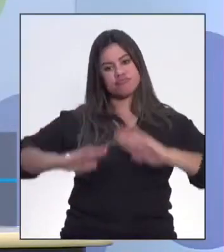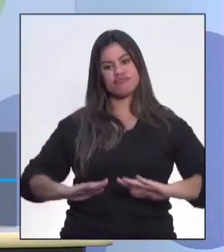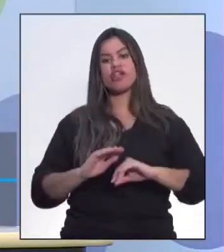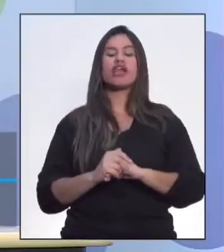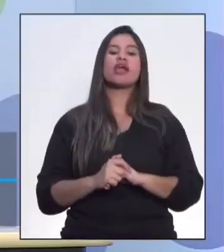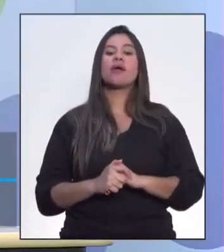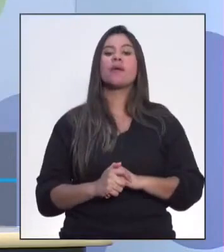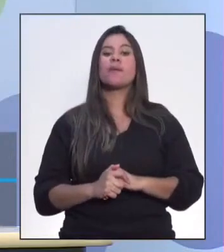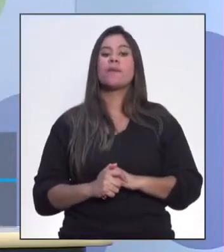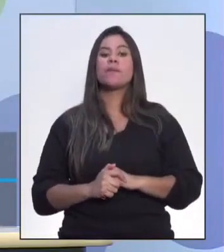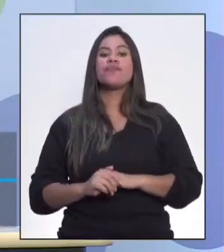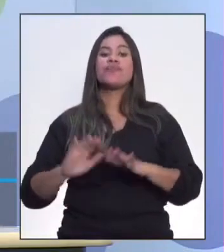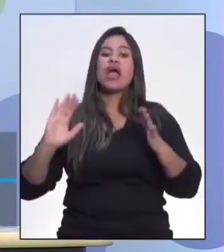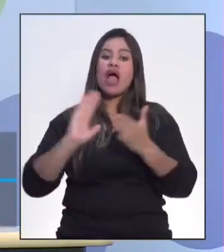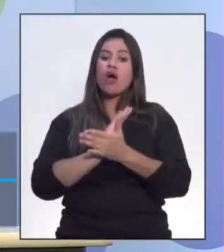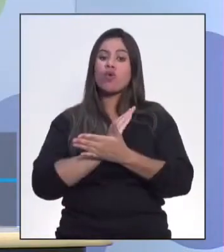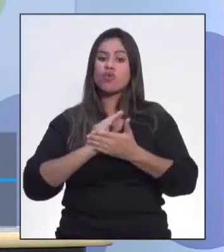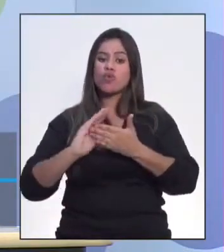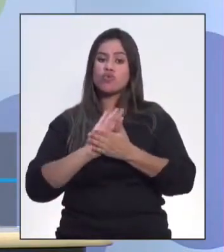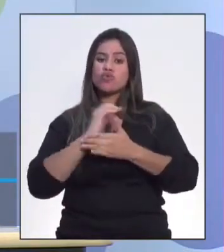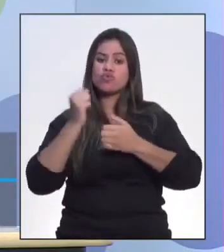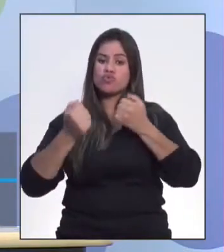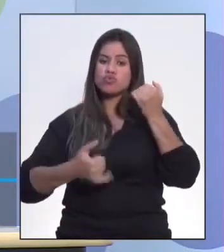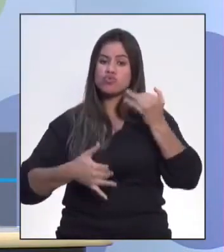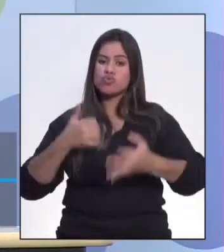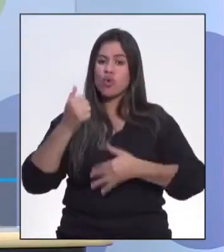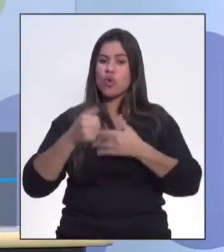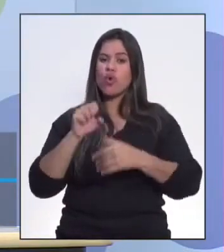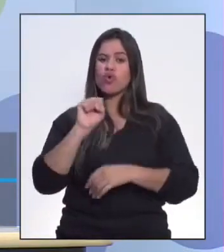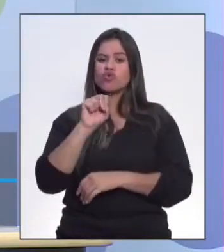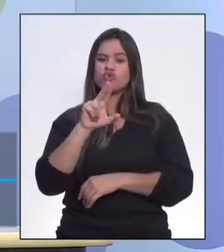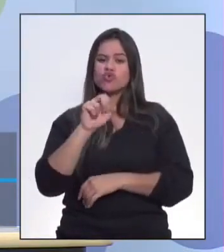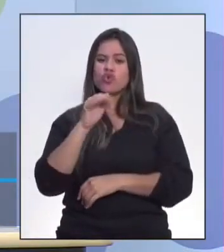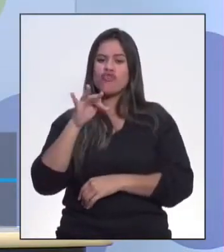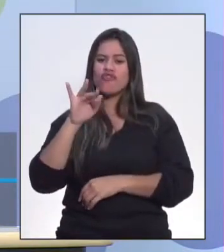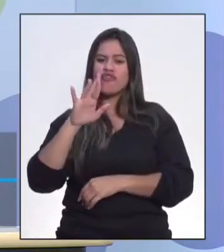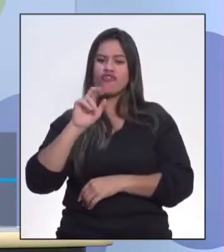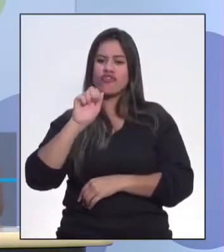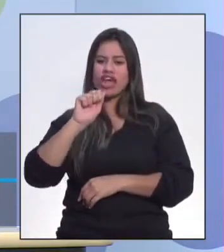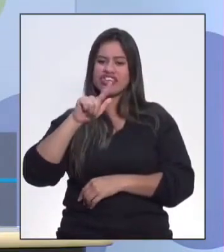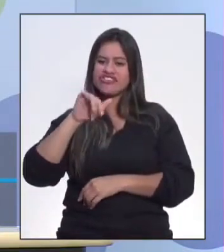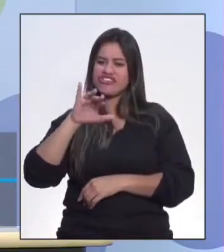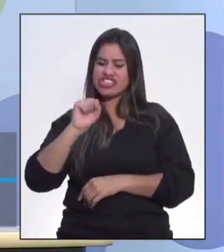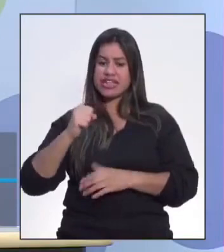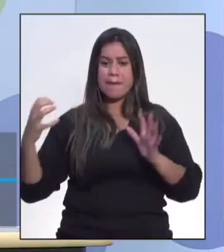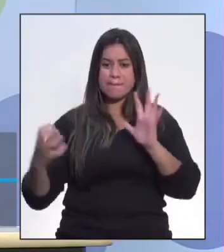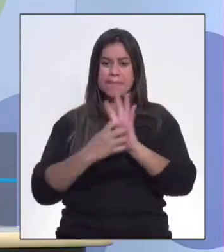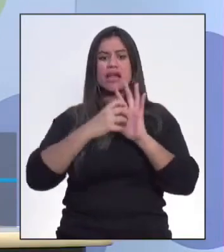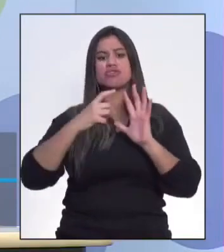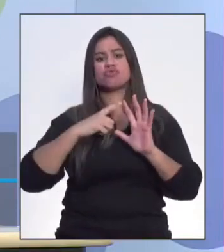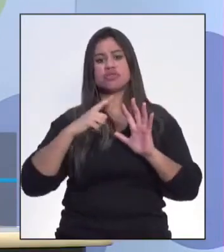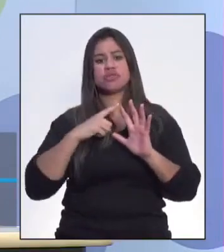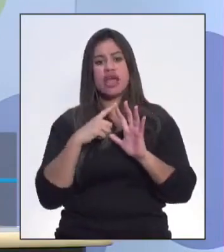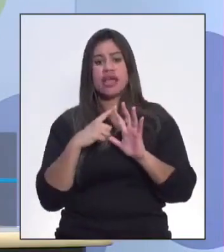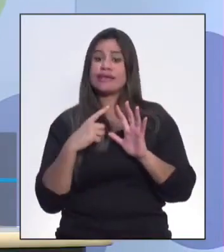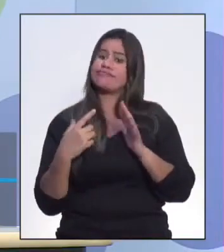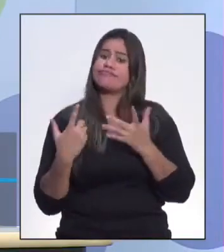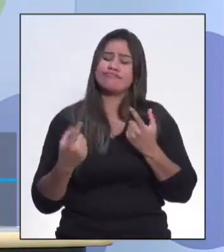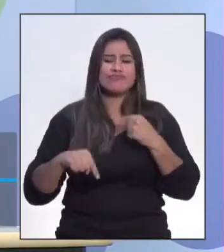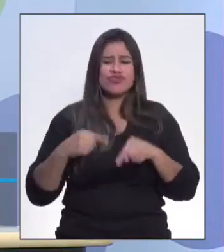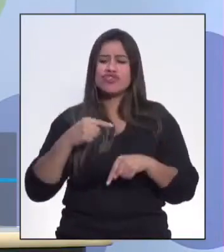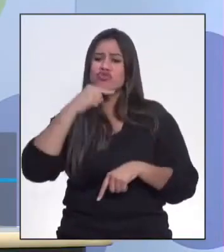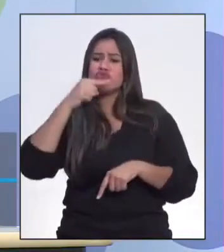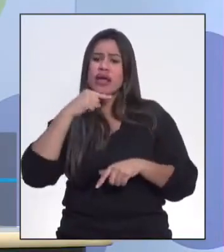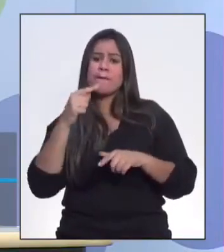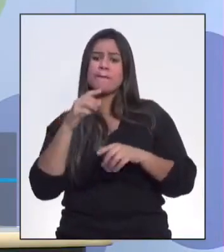sobre se as sufragistas, a gente entende que elas têm um grande impacto nisso. Eu acho que isso nem é discutível, porque as sufragistas tiveram um papel muito